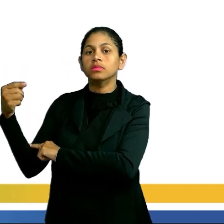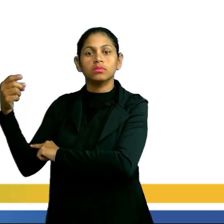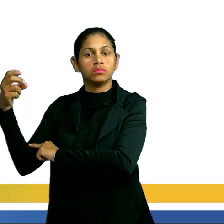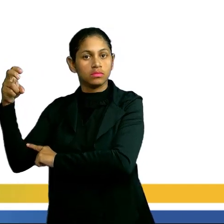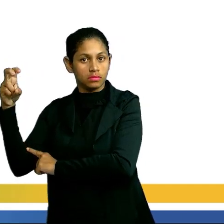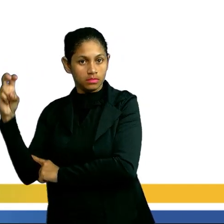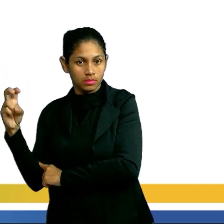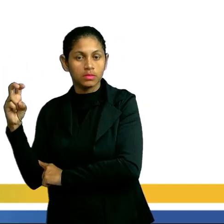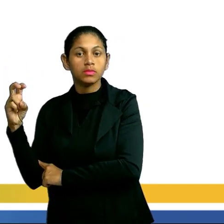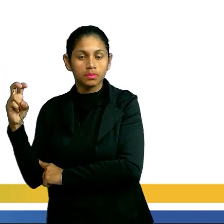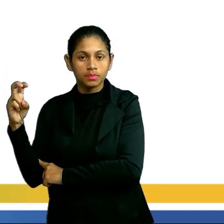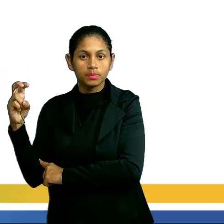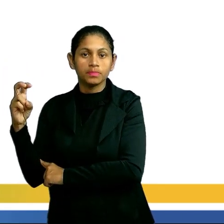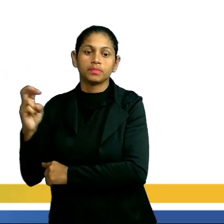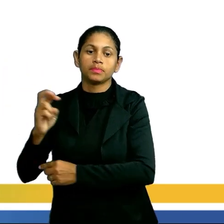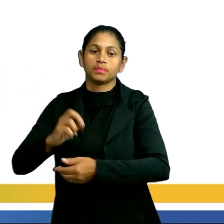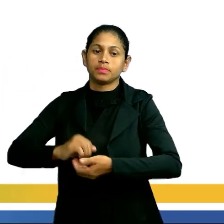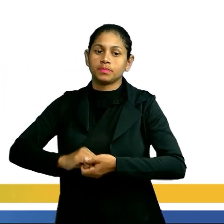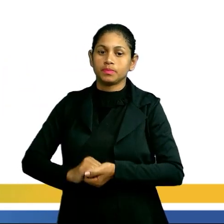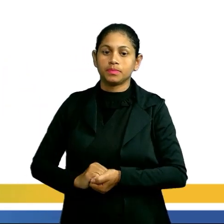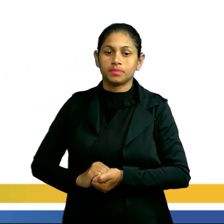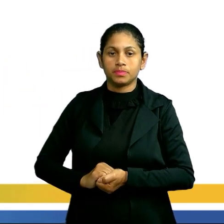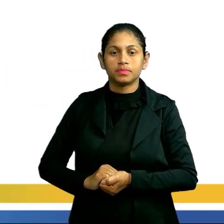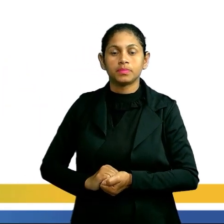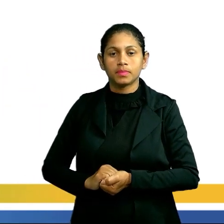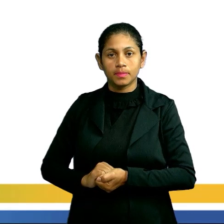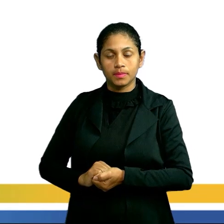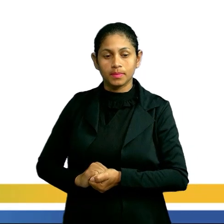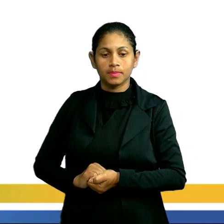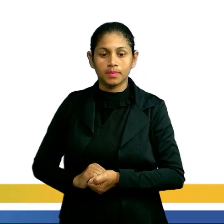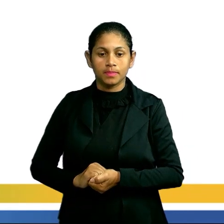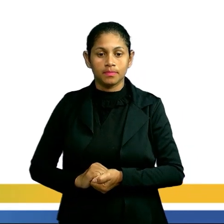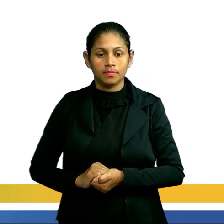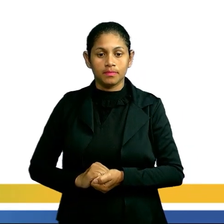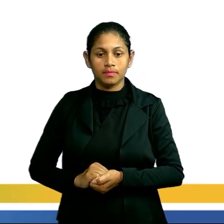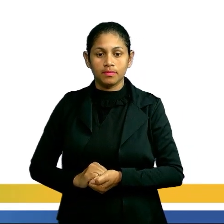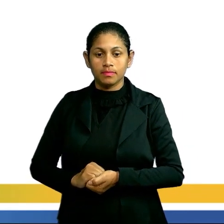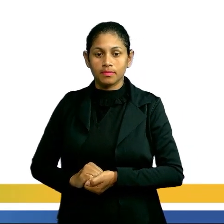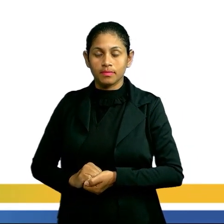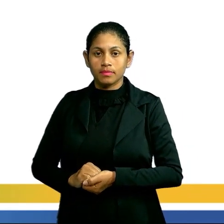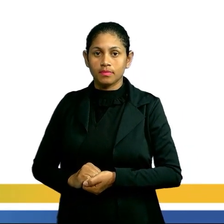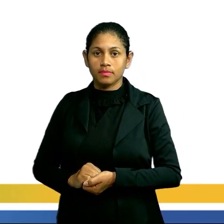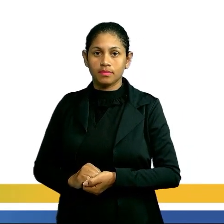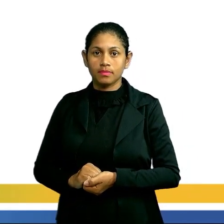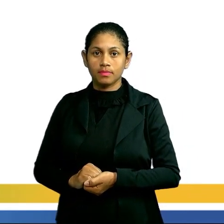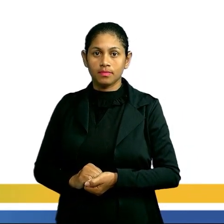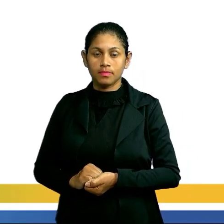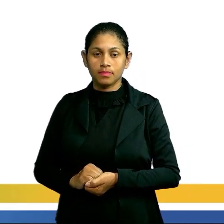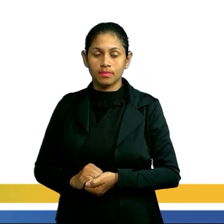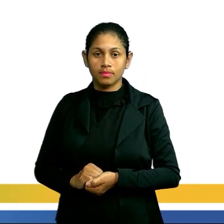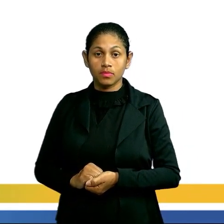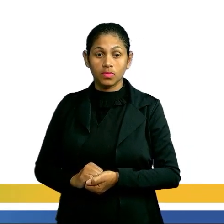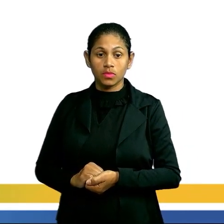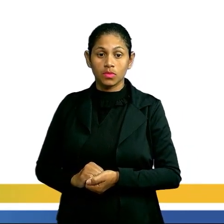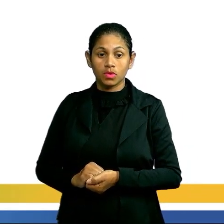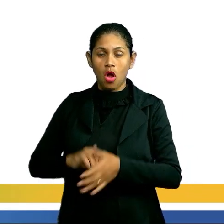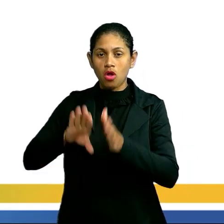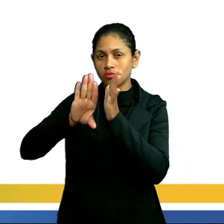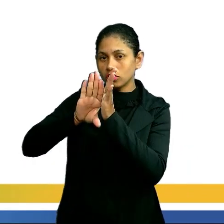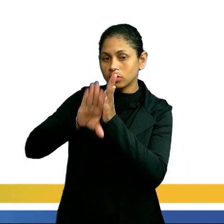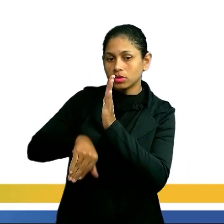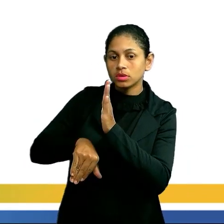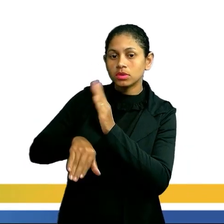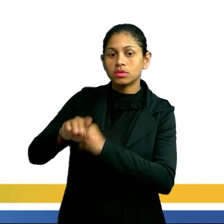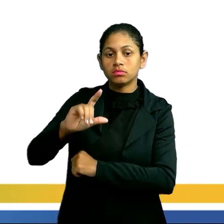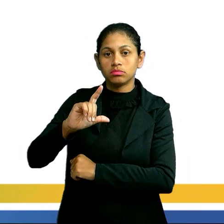temperatura final era de 35 graus Celsius e temperatura inicial 5 graus Celsius. Fazendo essa subtração, vamos ter uma variação